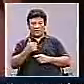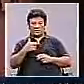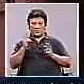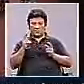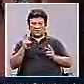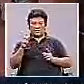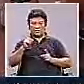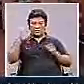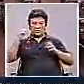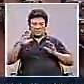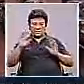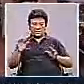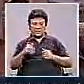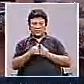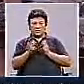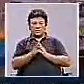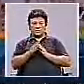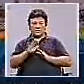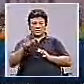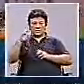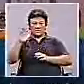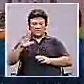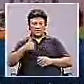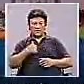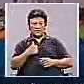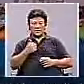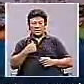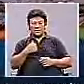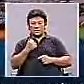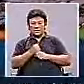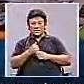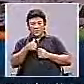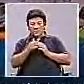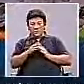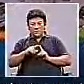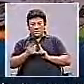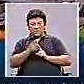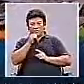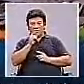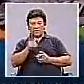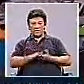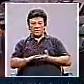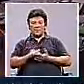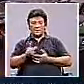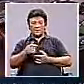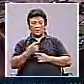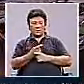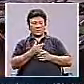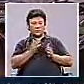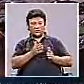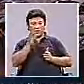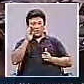não chuva. Tudo menos chuva. O que nós fazemos todos os anos é basicamente melhorar o que já temos